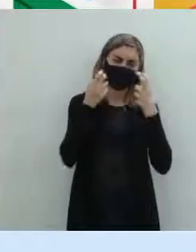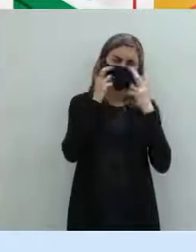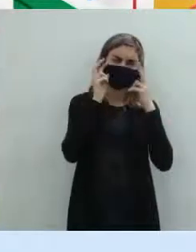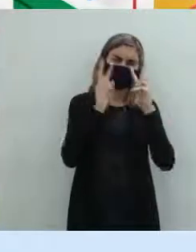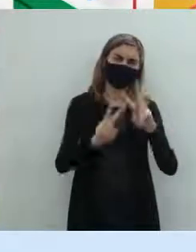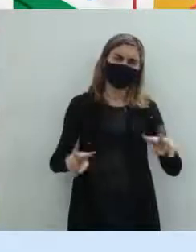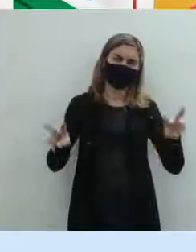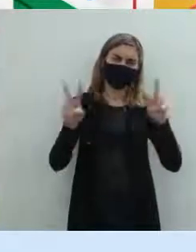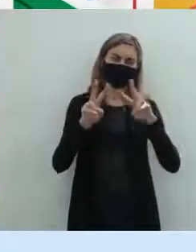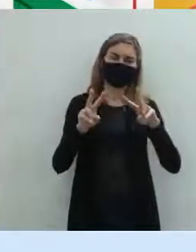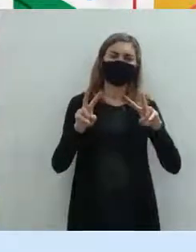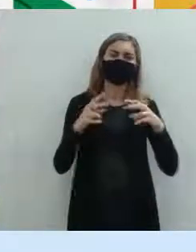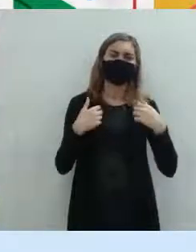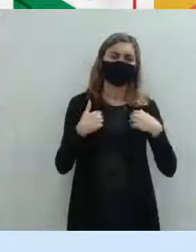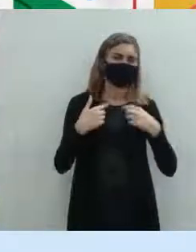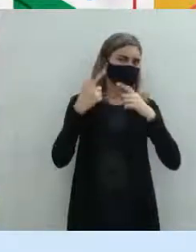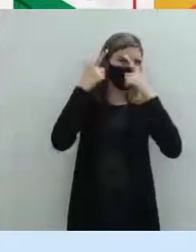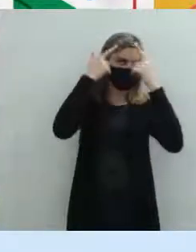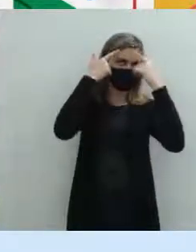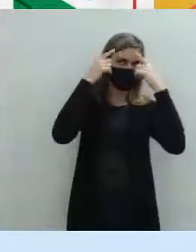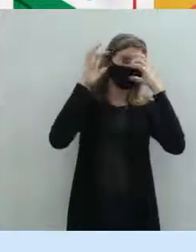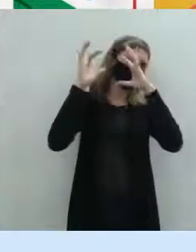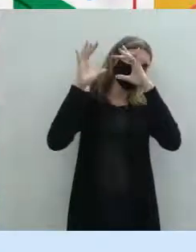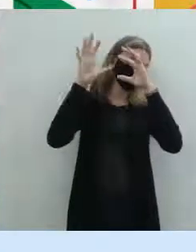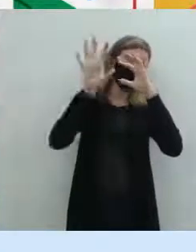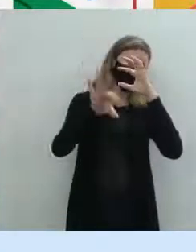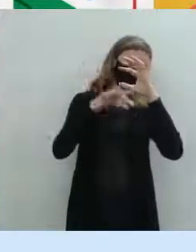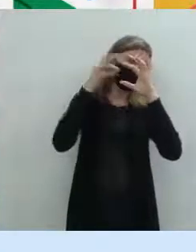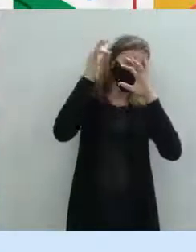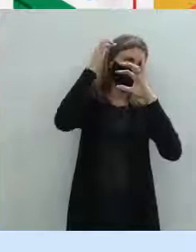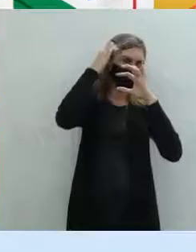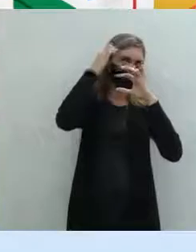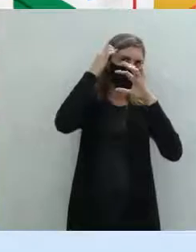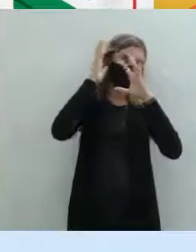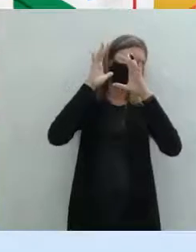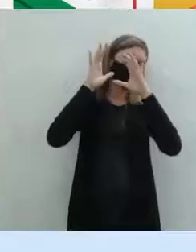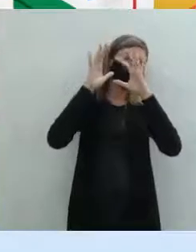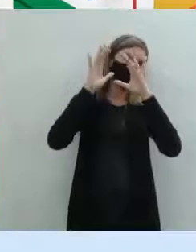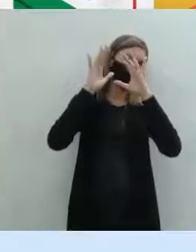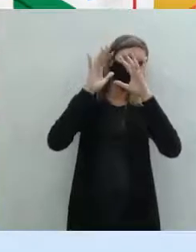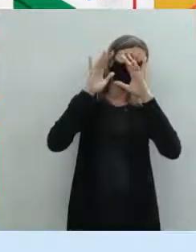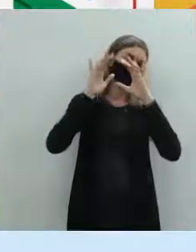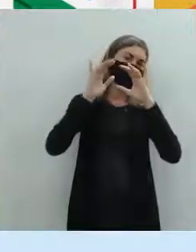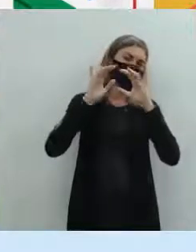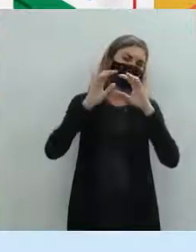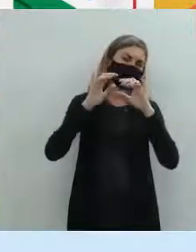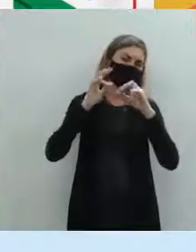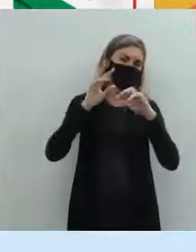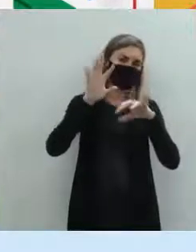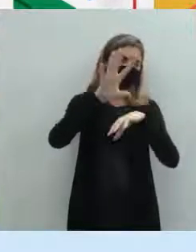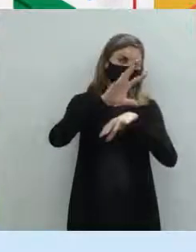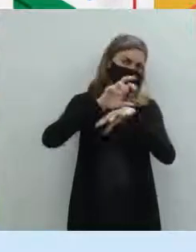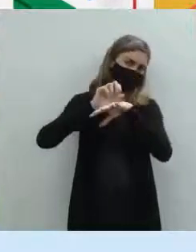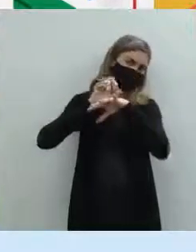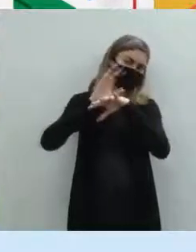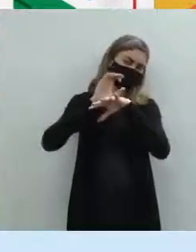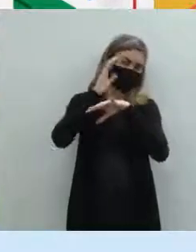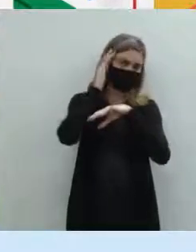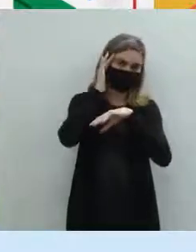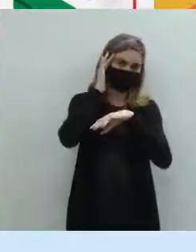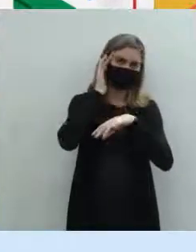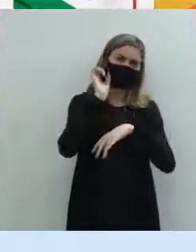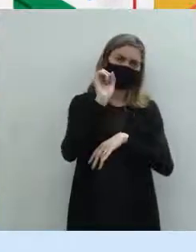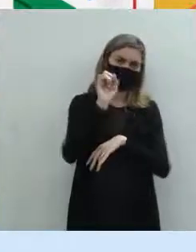E aí o nosso cérebro, a nossa visão vai captar o azul, o cérebro vai, as células fotorreceptoras vão entender que aquilo